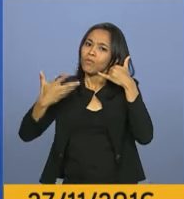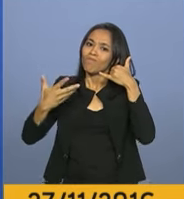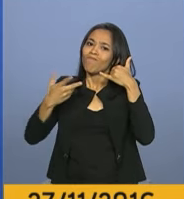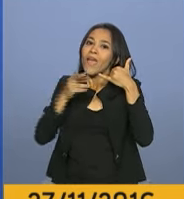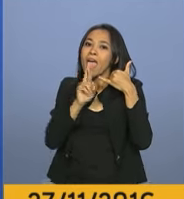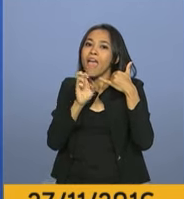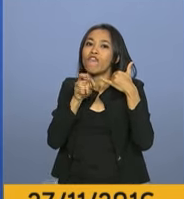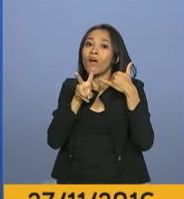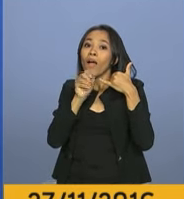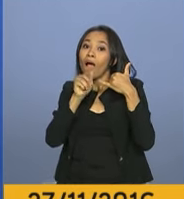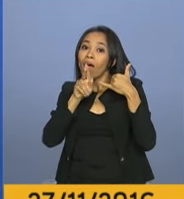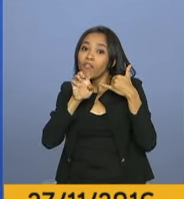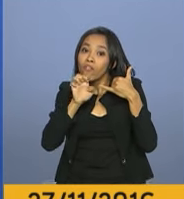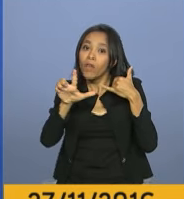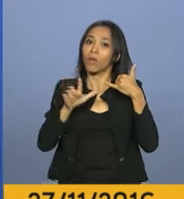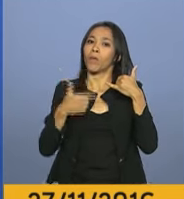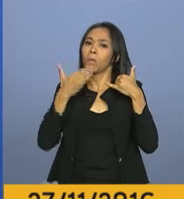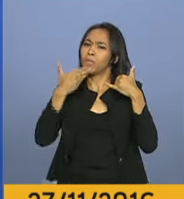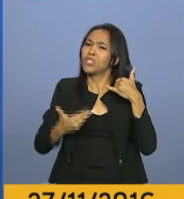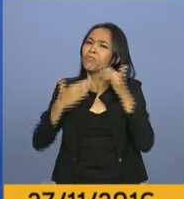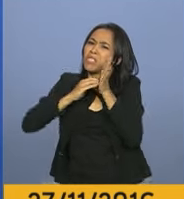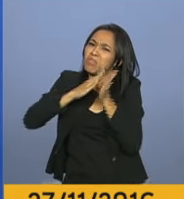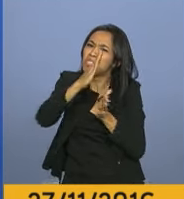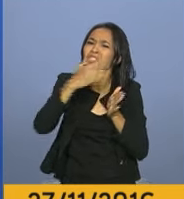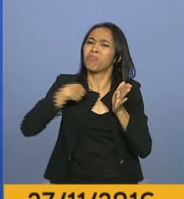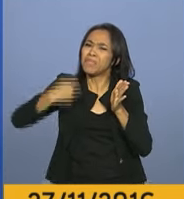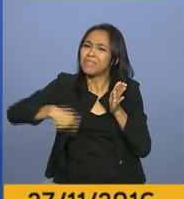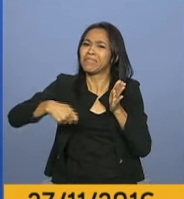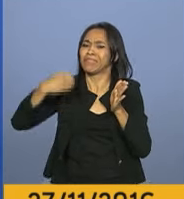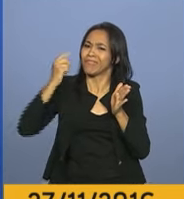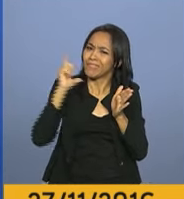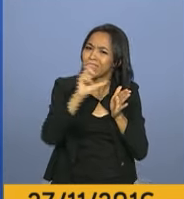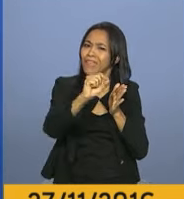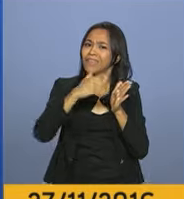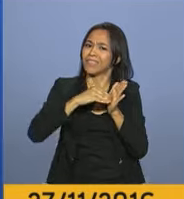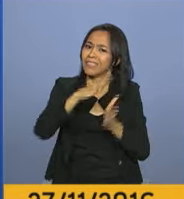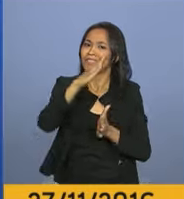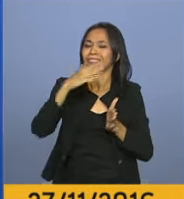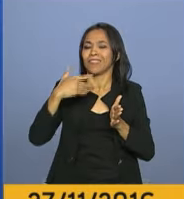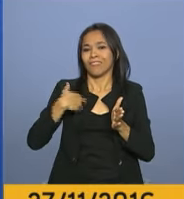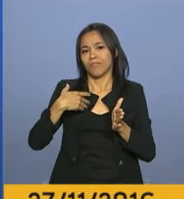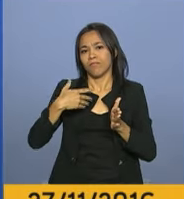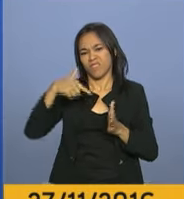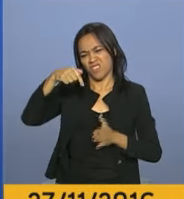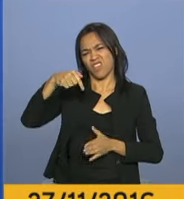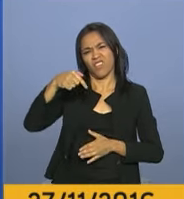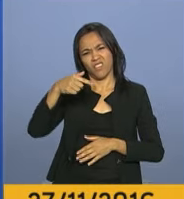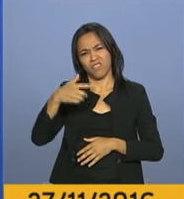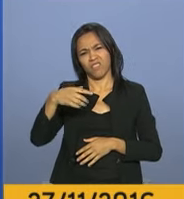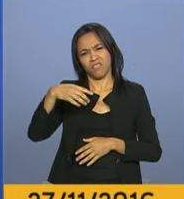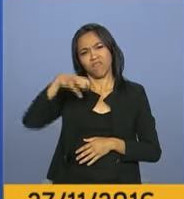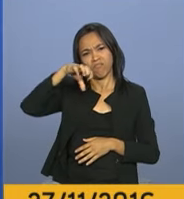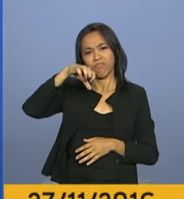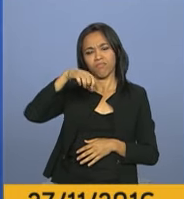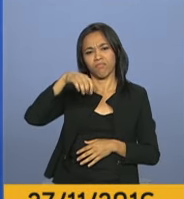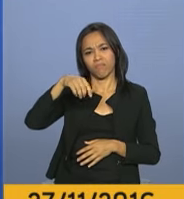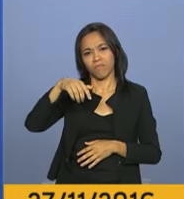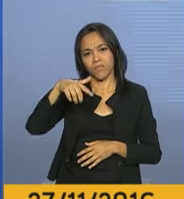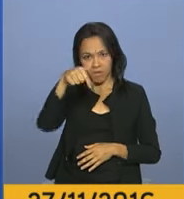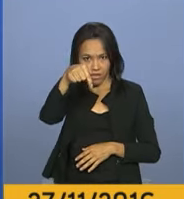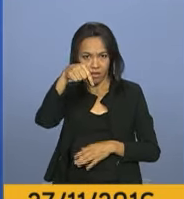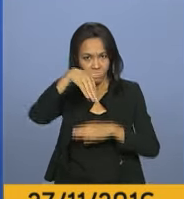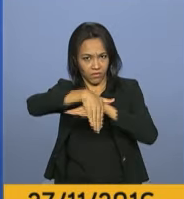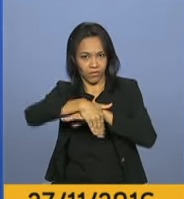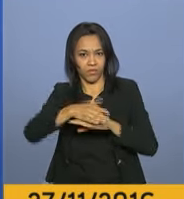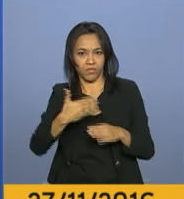irrevogável, não é? A demissão, porque eu tenho que sair, etc. 6:30, 7 horas, 19 horas. 18:30,